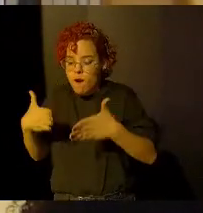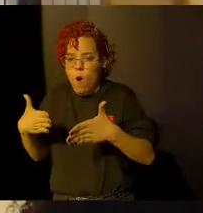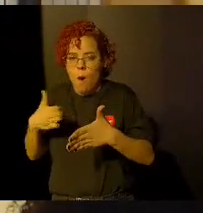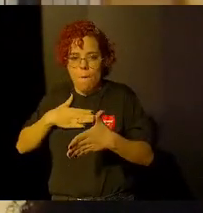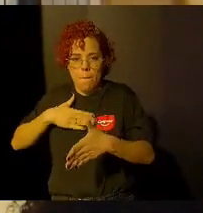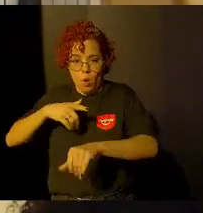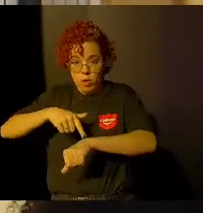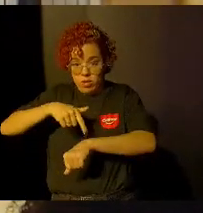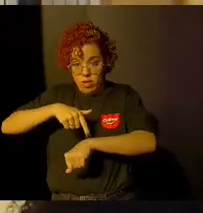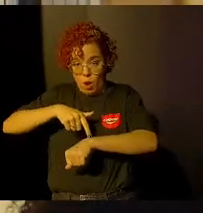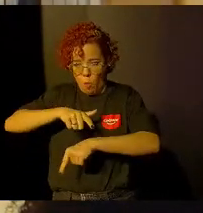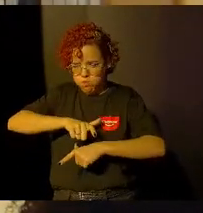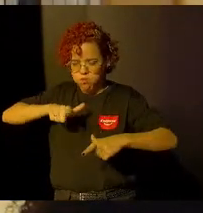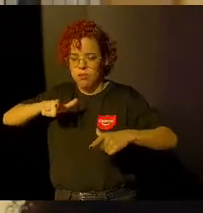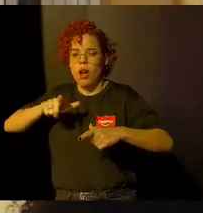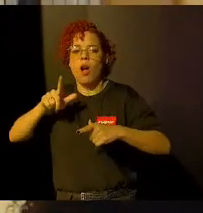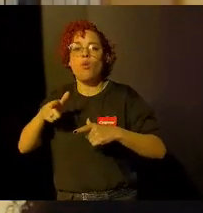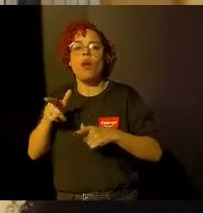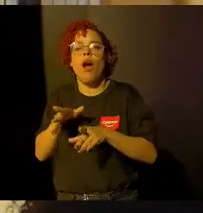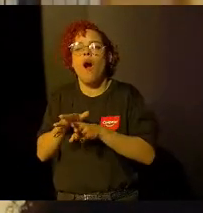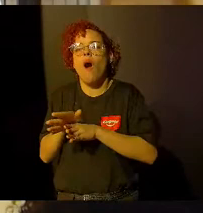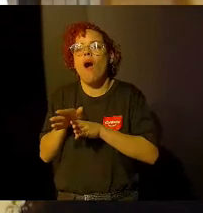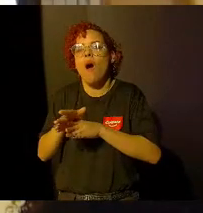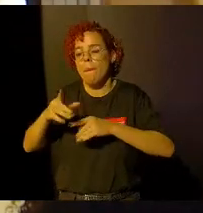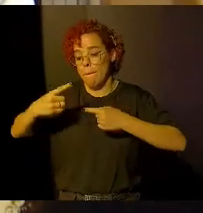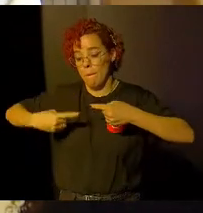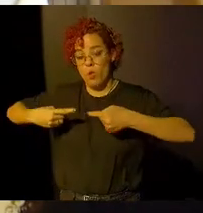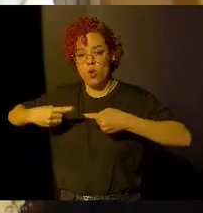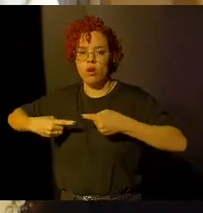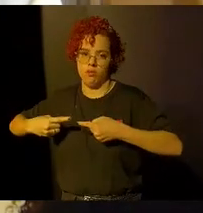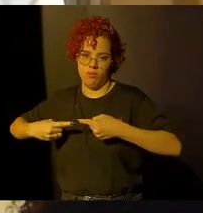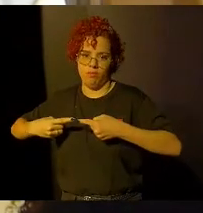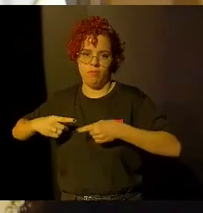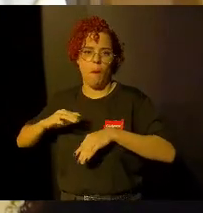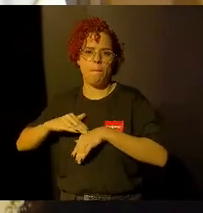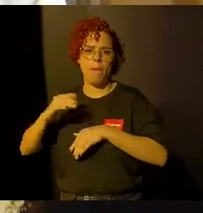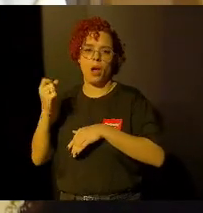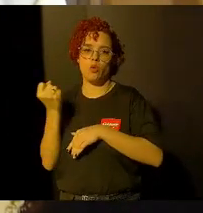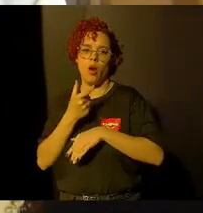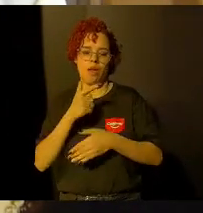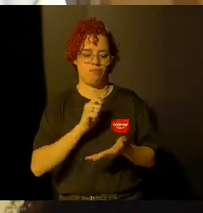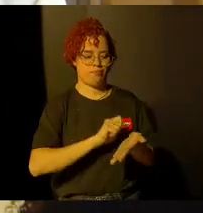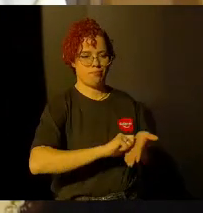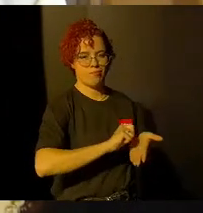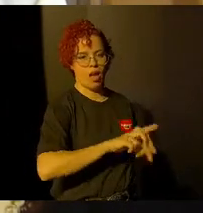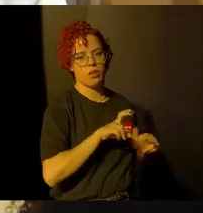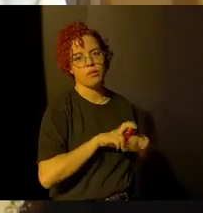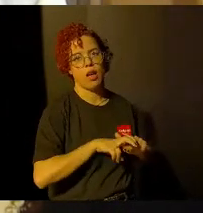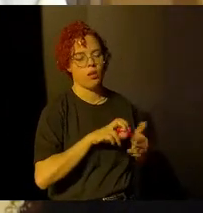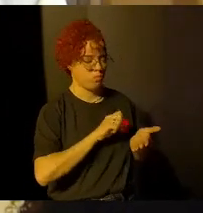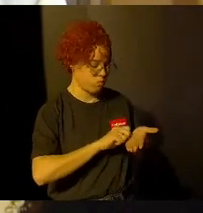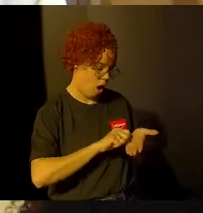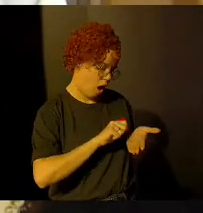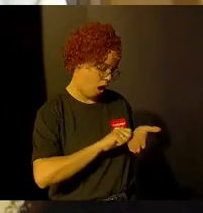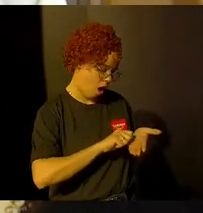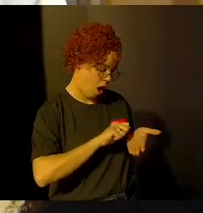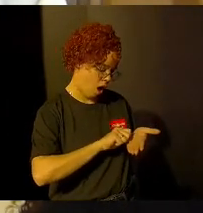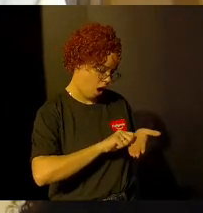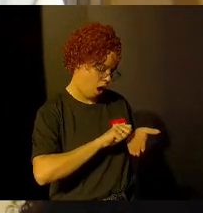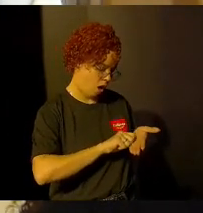a organização política né mais do que sentar para escrever mas eu sei que